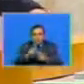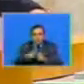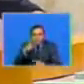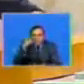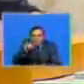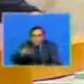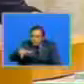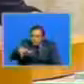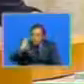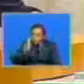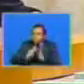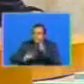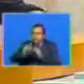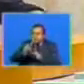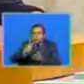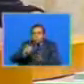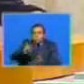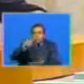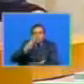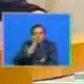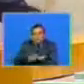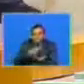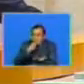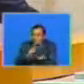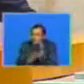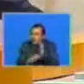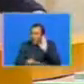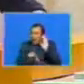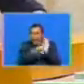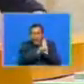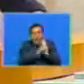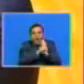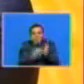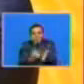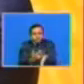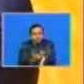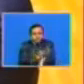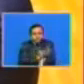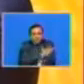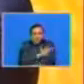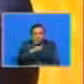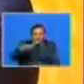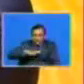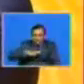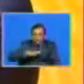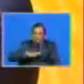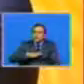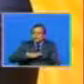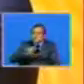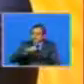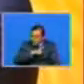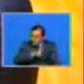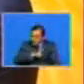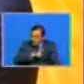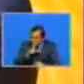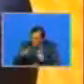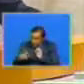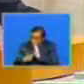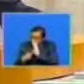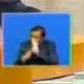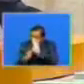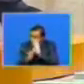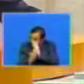que o povo sente, jamais poderá traduzir nas leis o sentimento transformador que a cidade tem que ter para com ela mesma. E